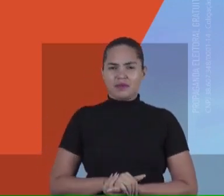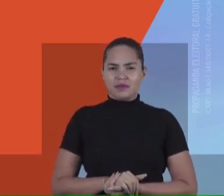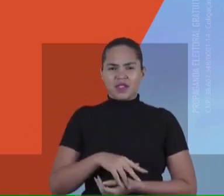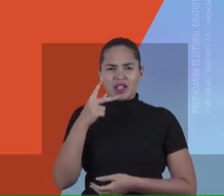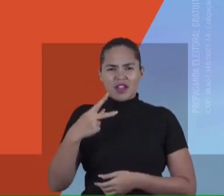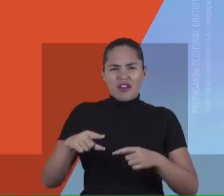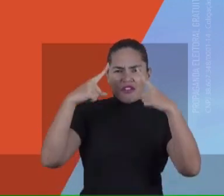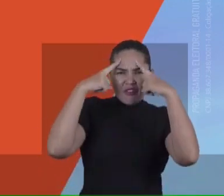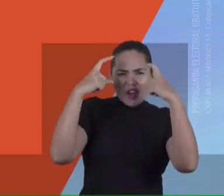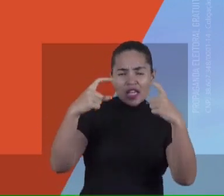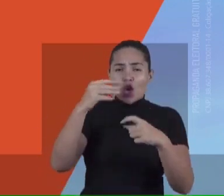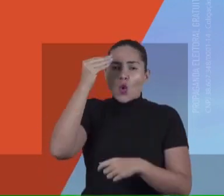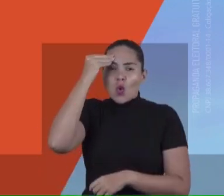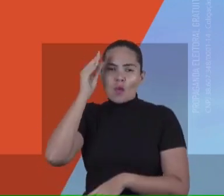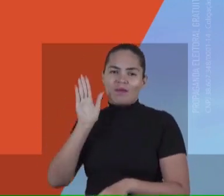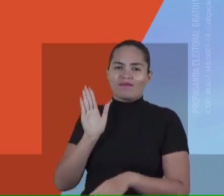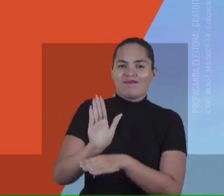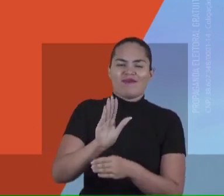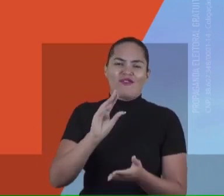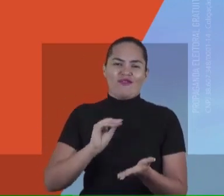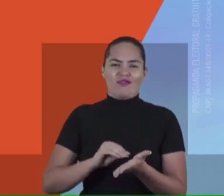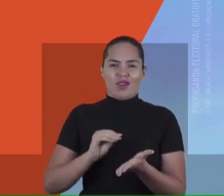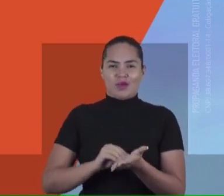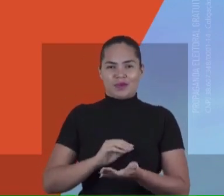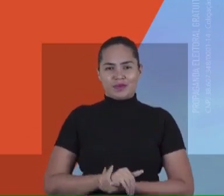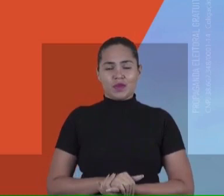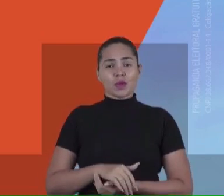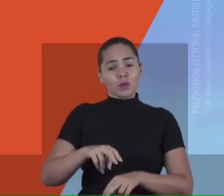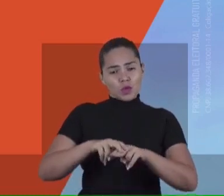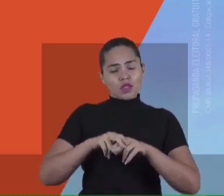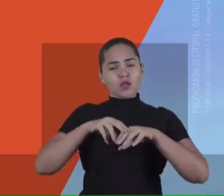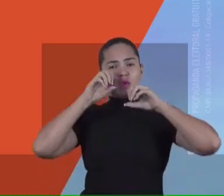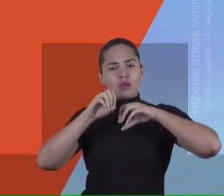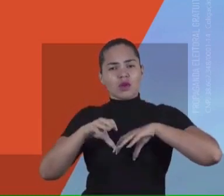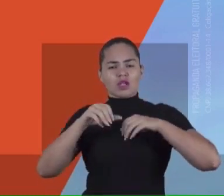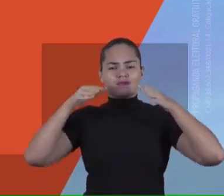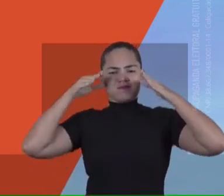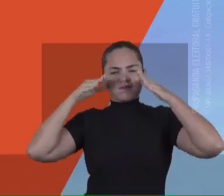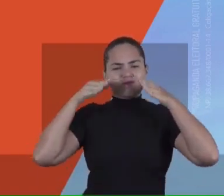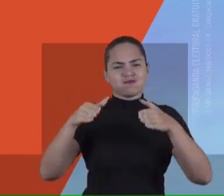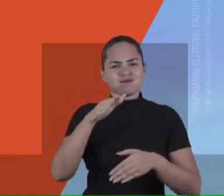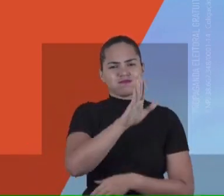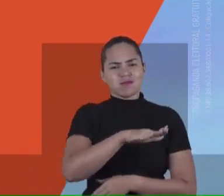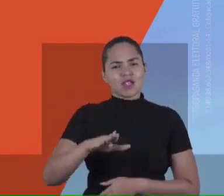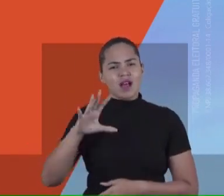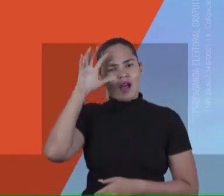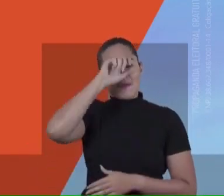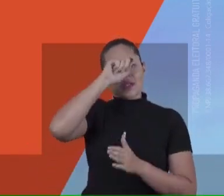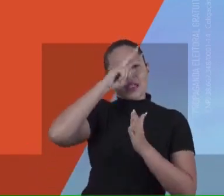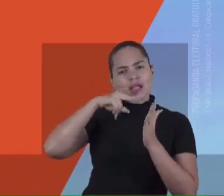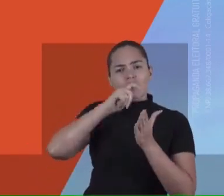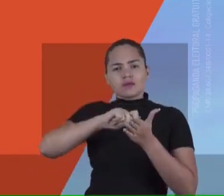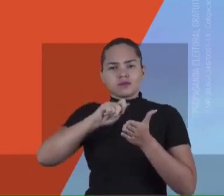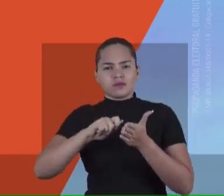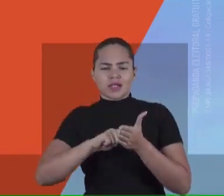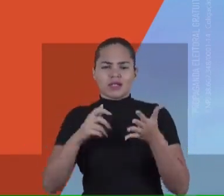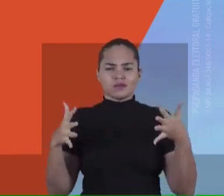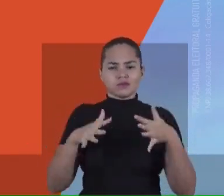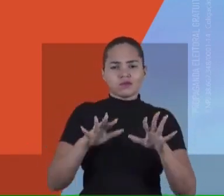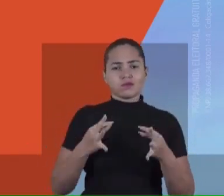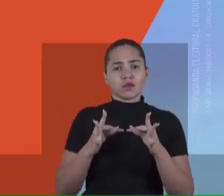por facções criminosas. A violência não é causa, é consequência. Por isso, na educação, vou dar toda a